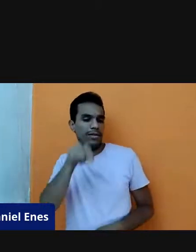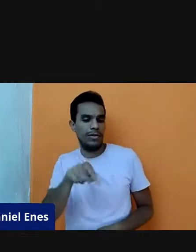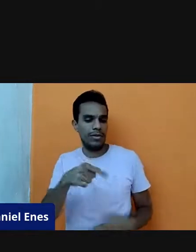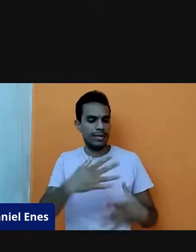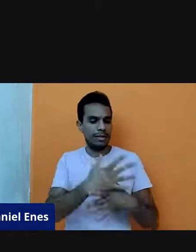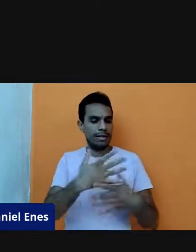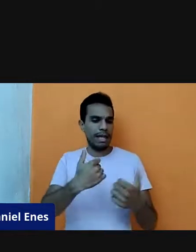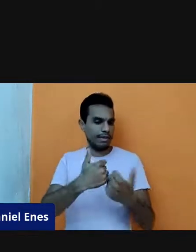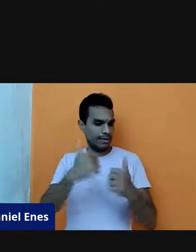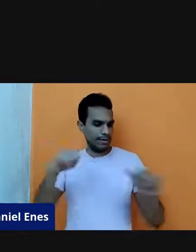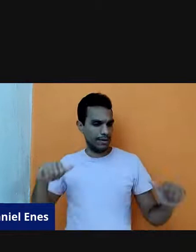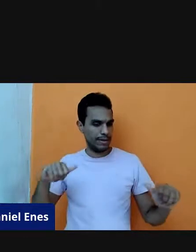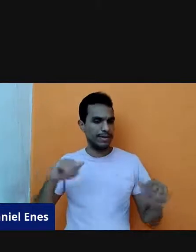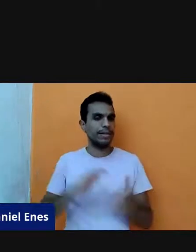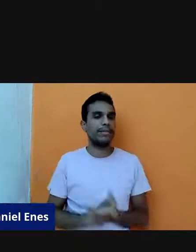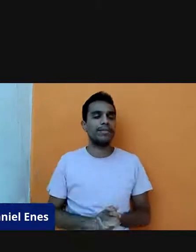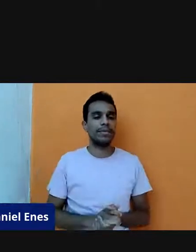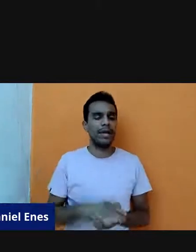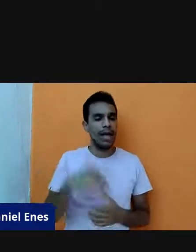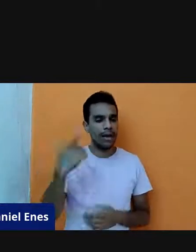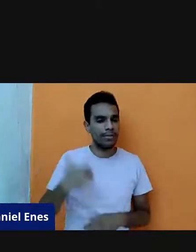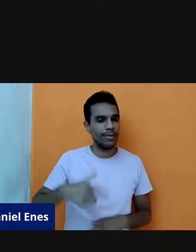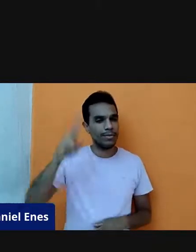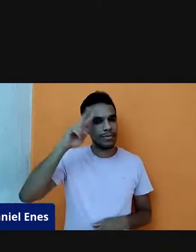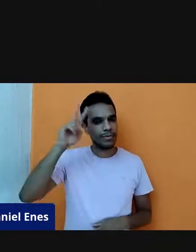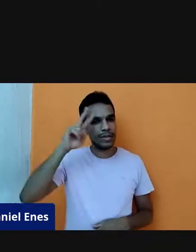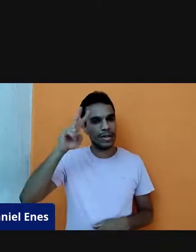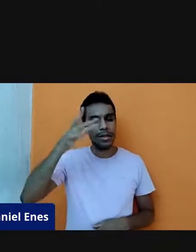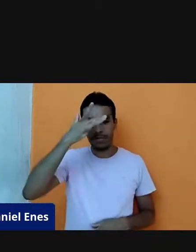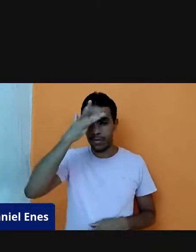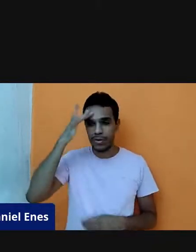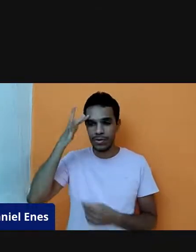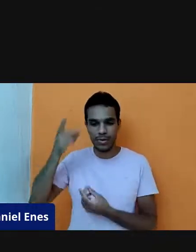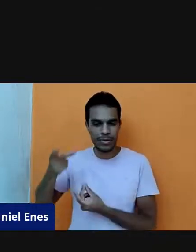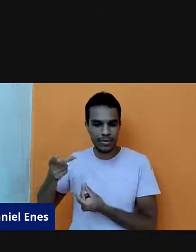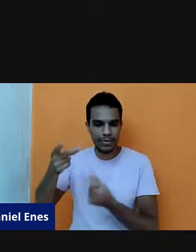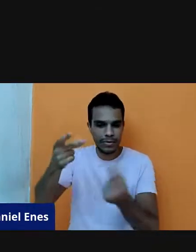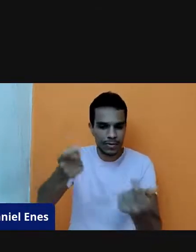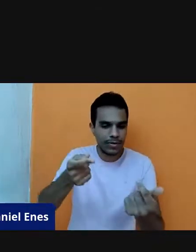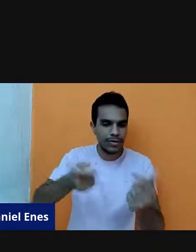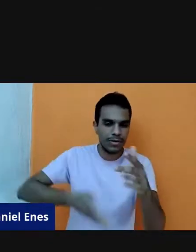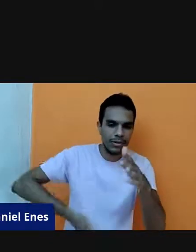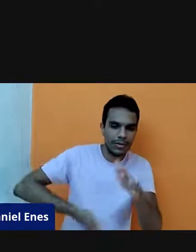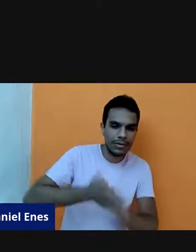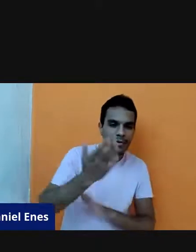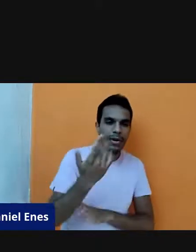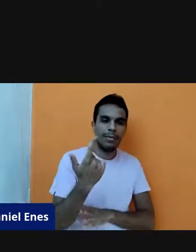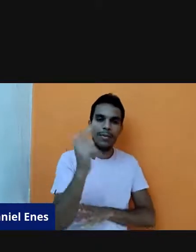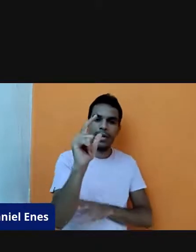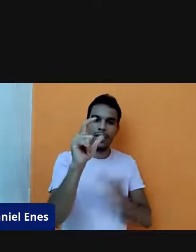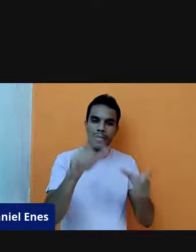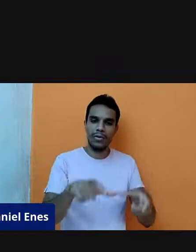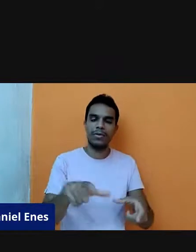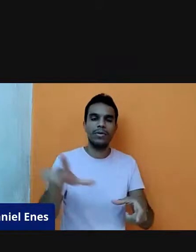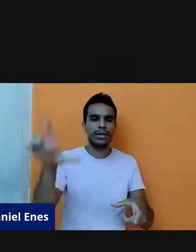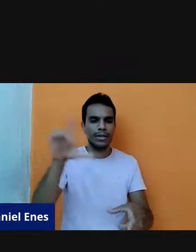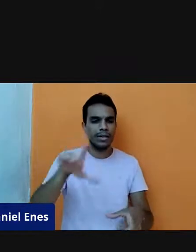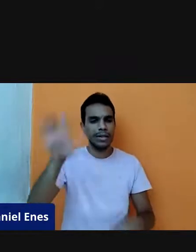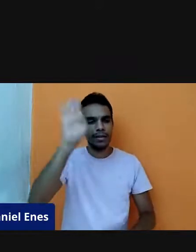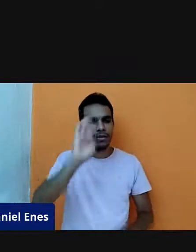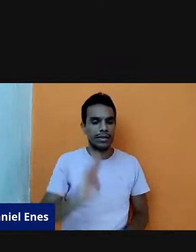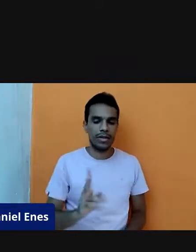uma vez, é a história dos retirantes figurando aí na literatura brasileira, assim como Morte e